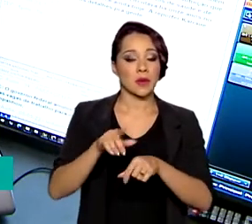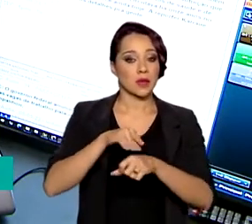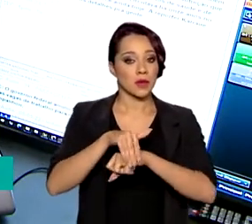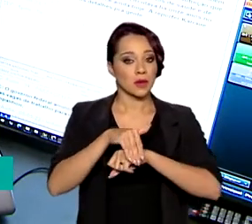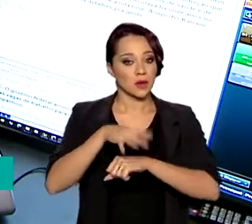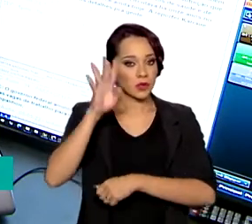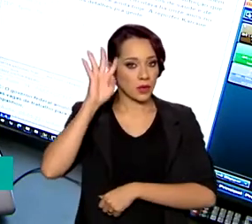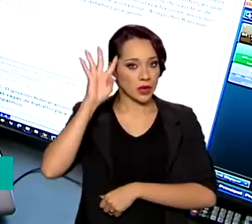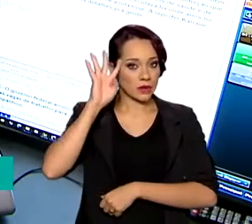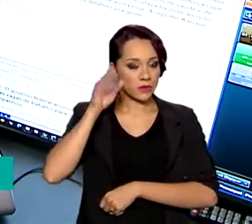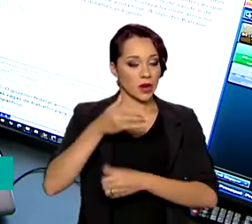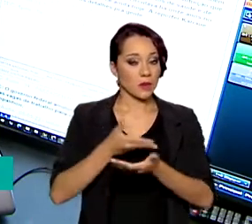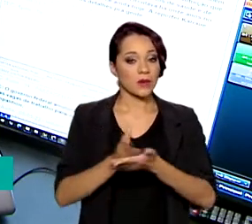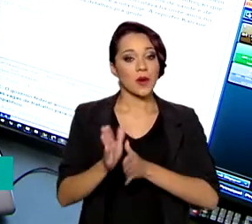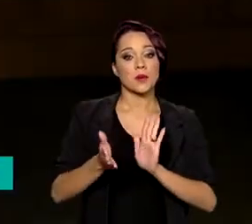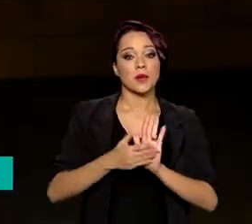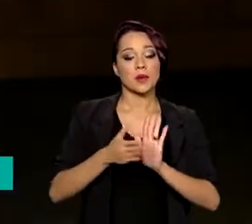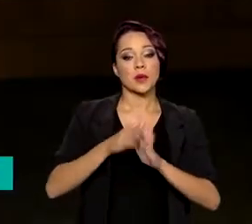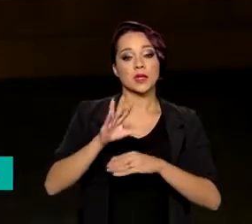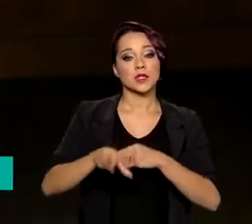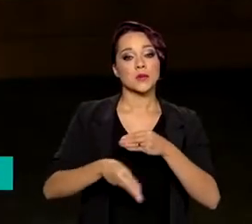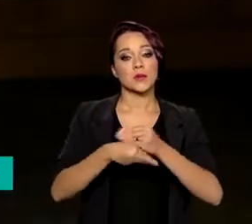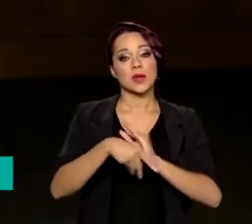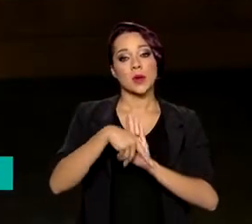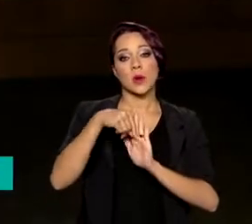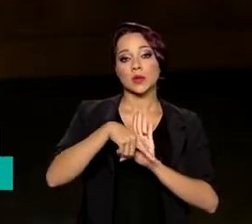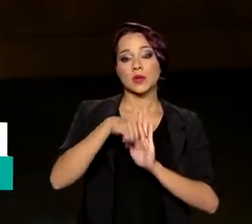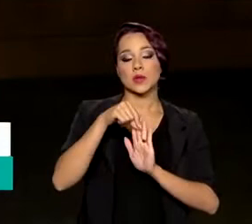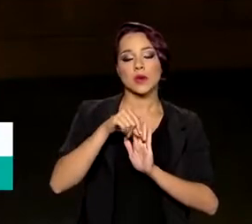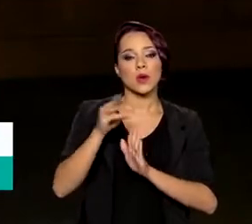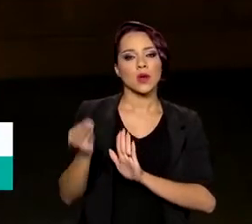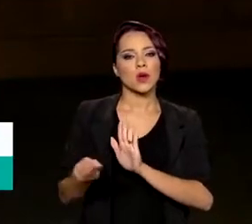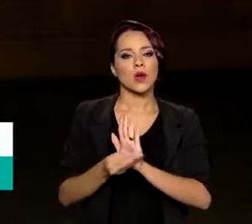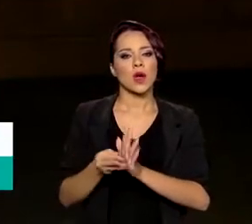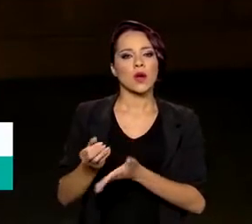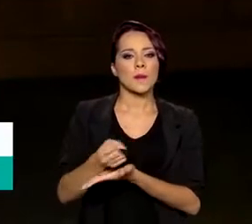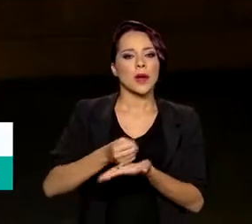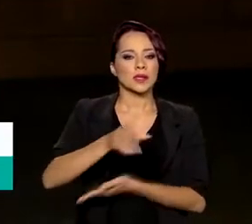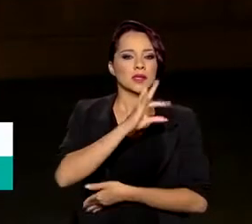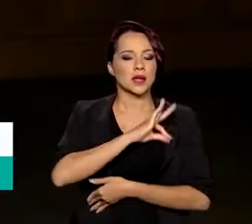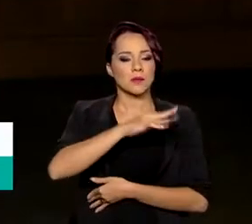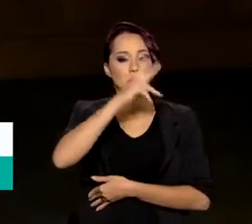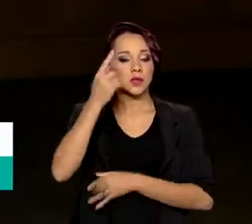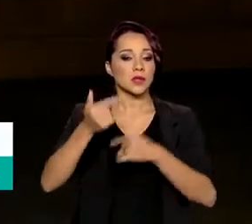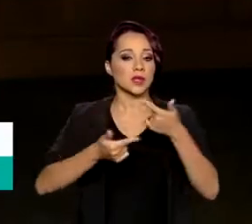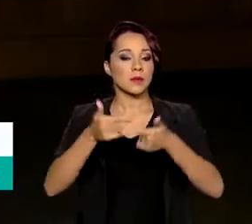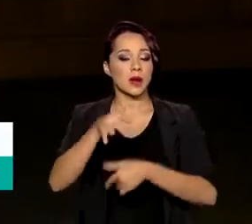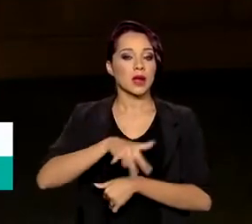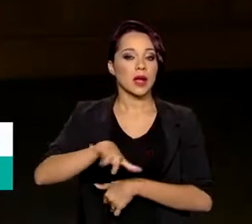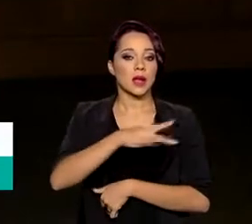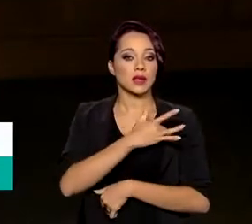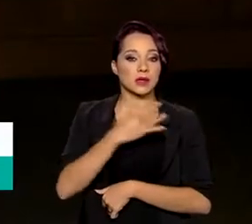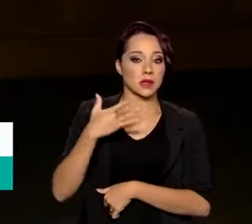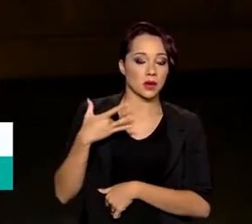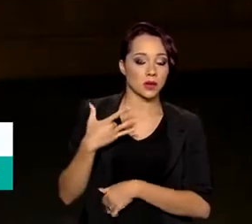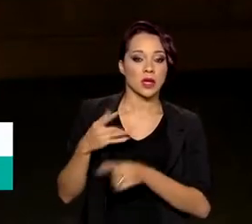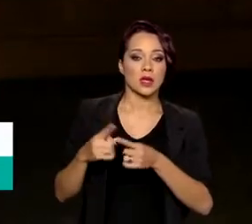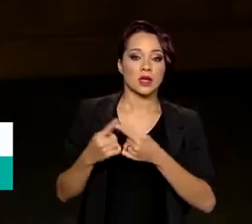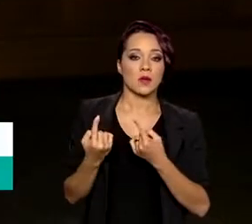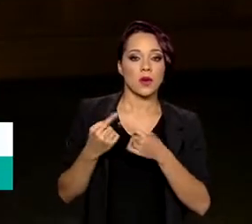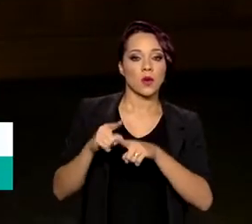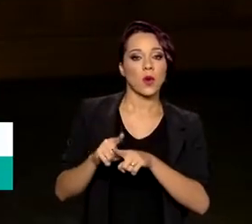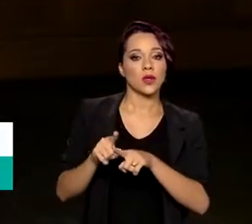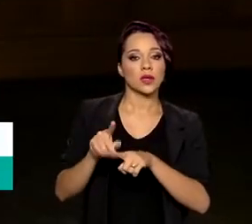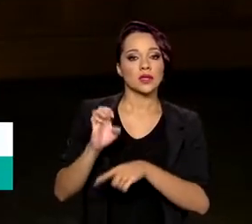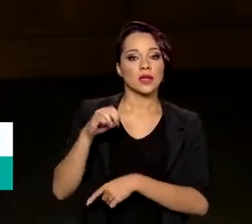dessa quarta-feira da proposta de emenda à Constituição que estabelece um piso salarial aos agentes comunitários de saúde e de combate às endemias